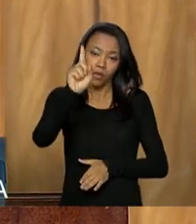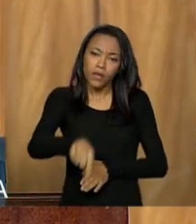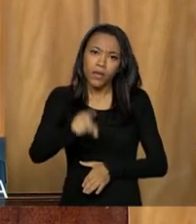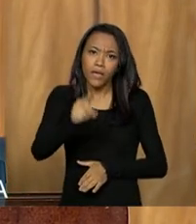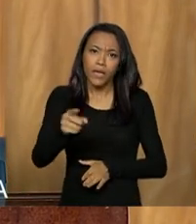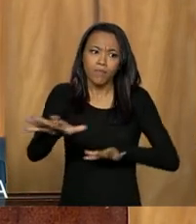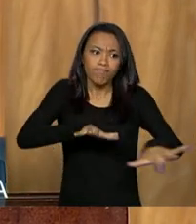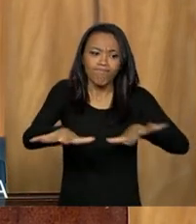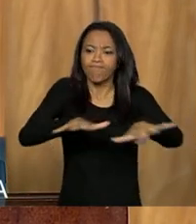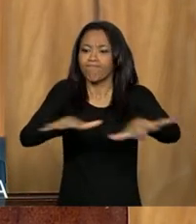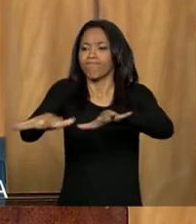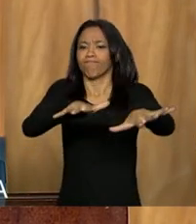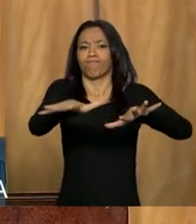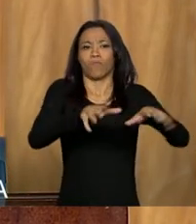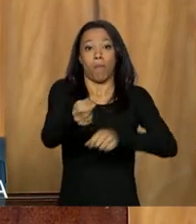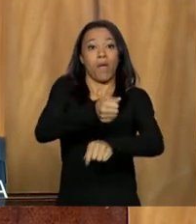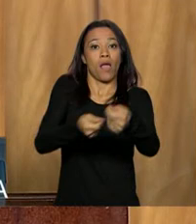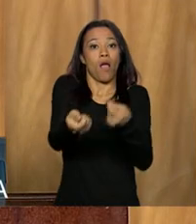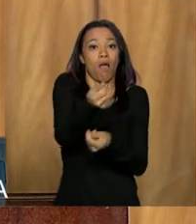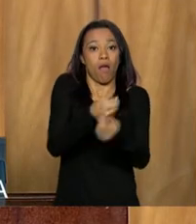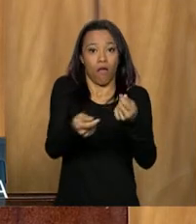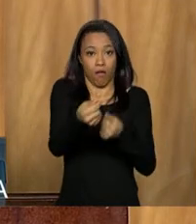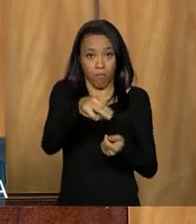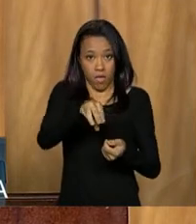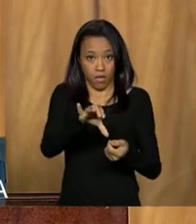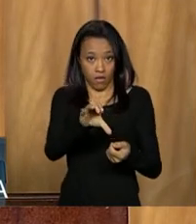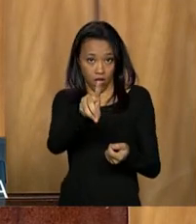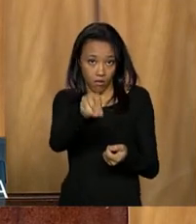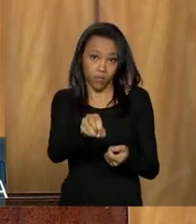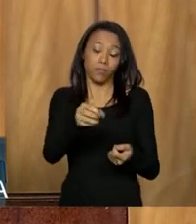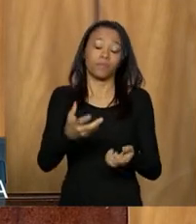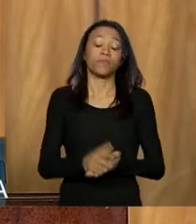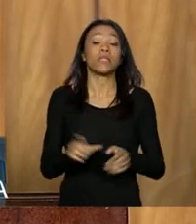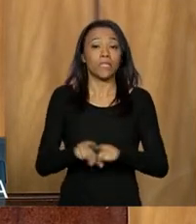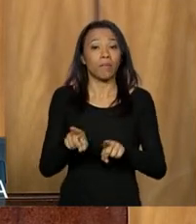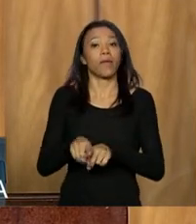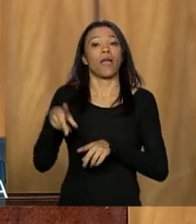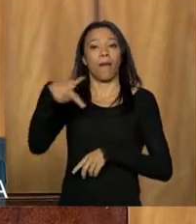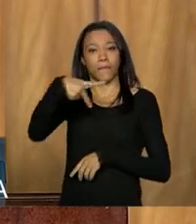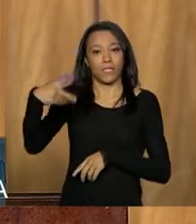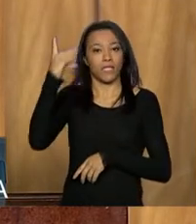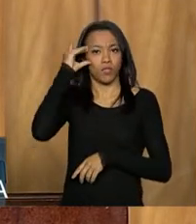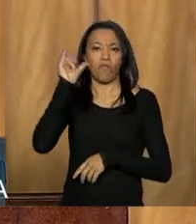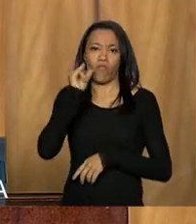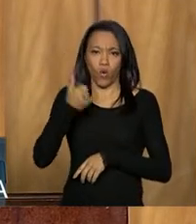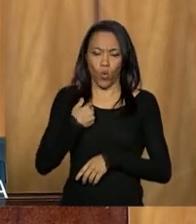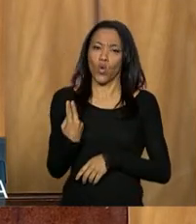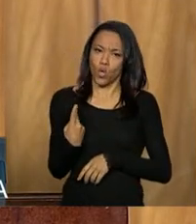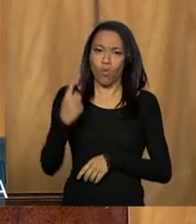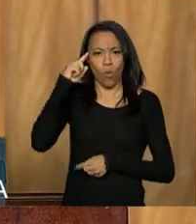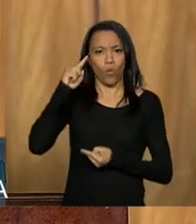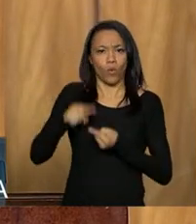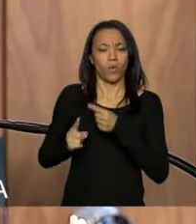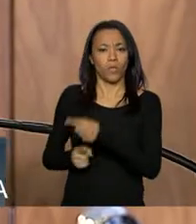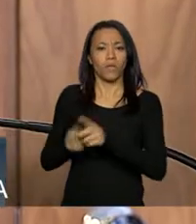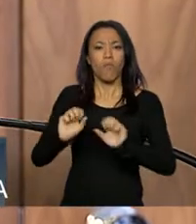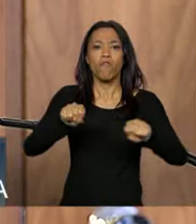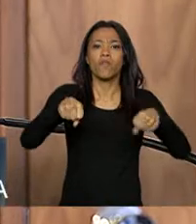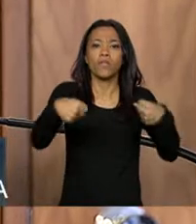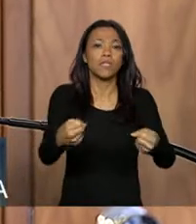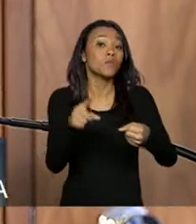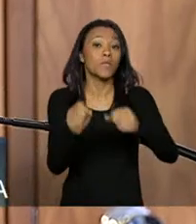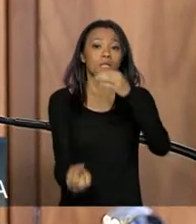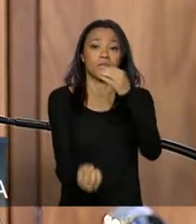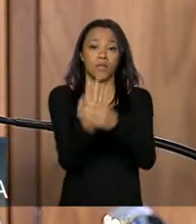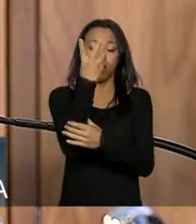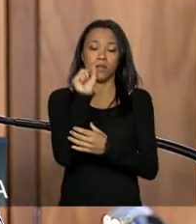mais dinâmicos. Em segundo lugar, a senhora presidenta Dilma e eu concordamos em fortalecer a parceria em prol à criação